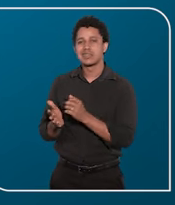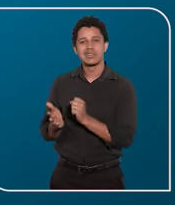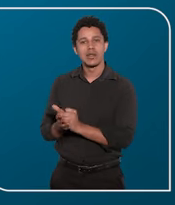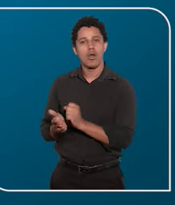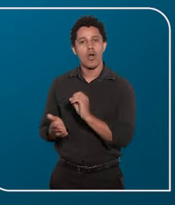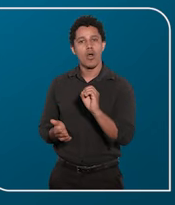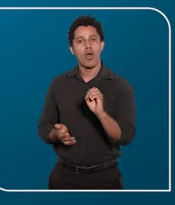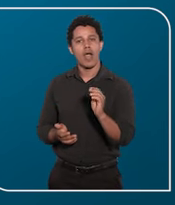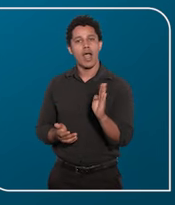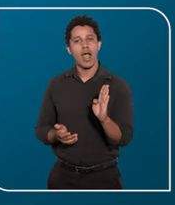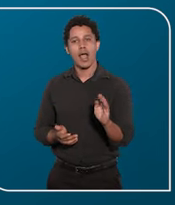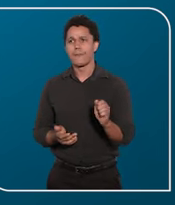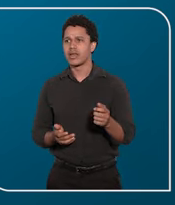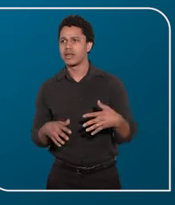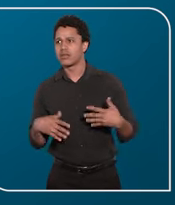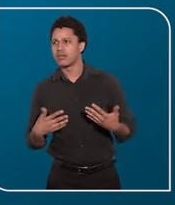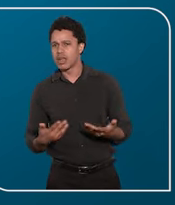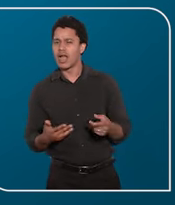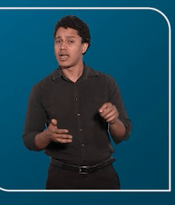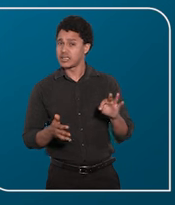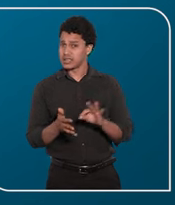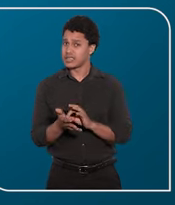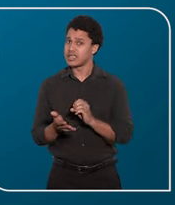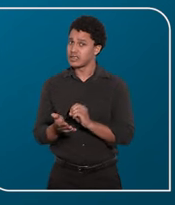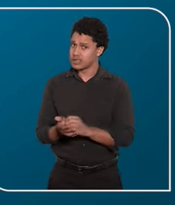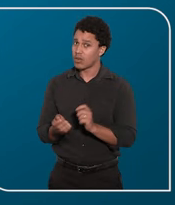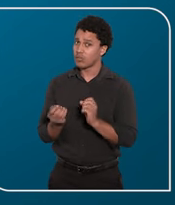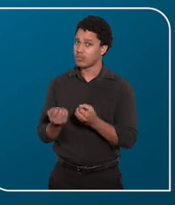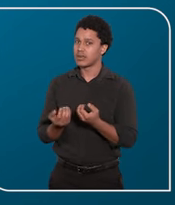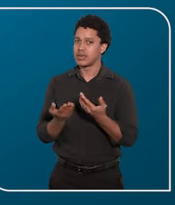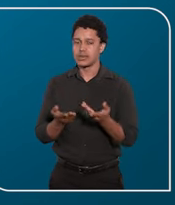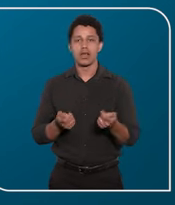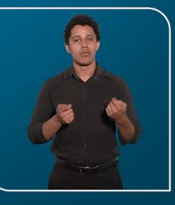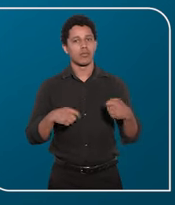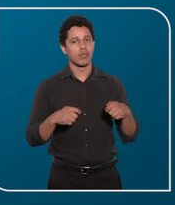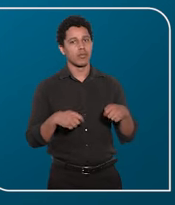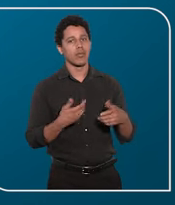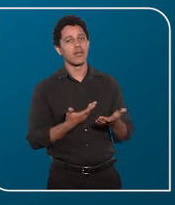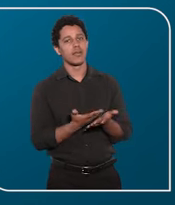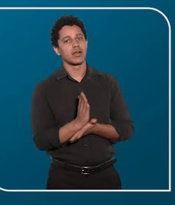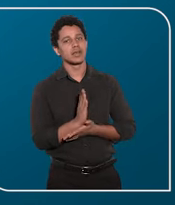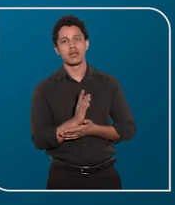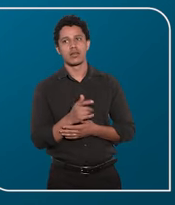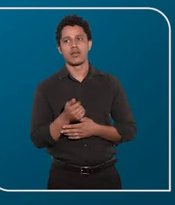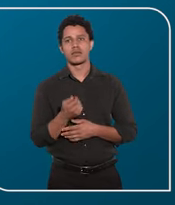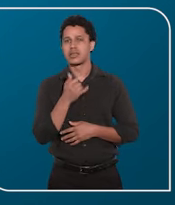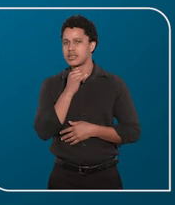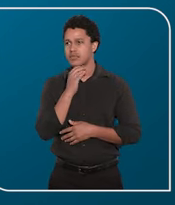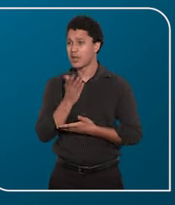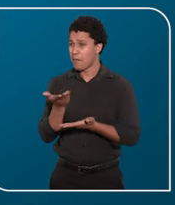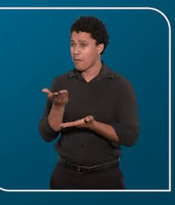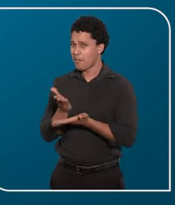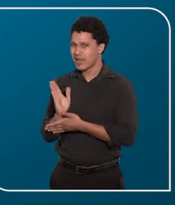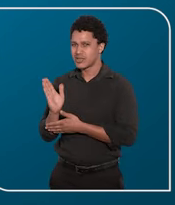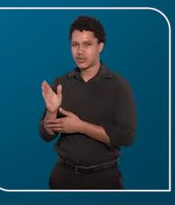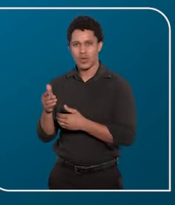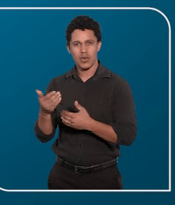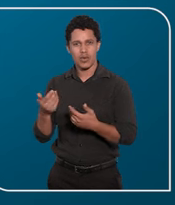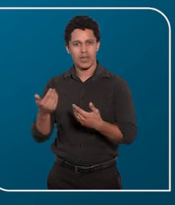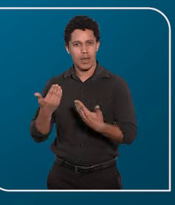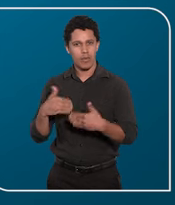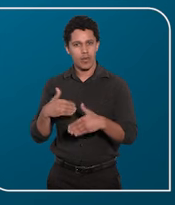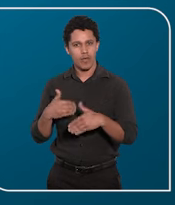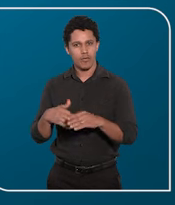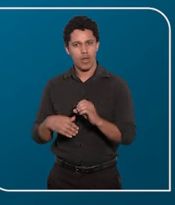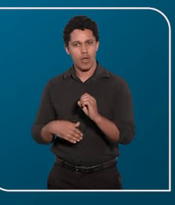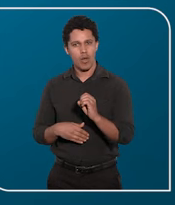a inscrição, sim, que te dá a condição de advogado. Quer dizer, passou no exame da ordem, tu não é advogado ainda. Vai ser advogado quando